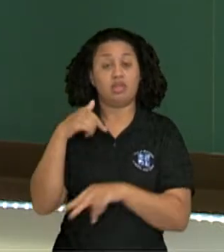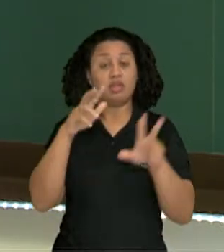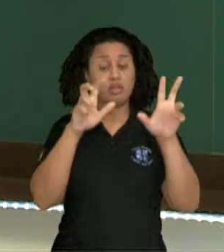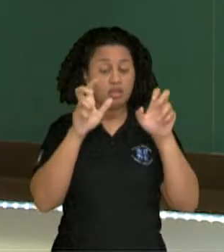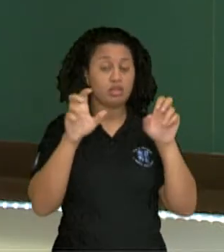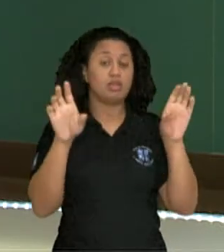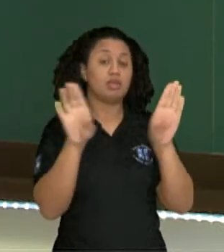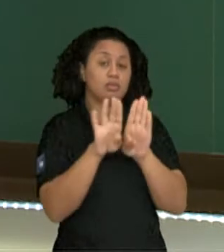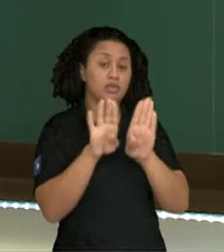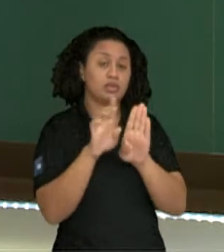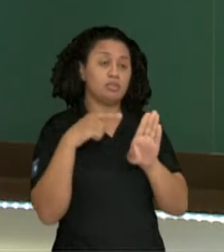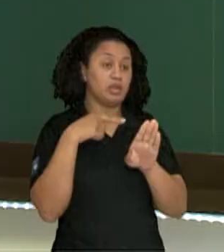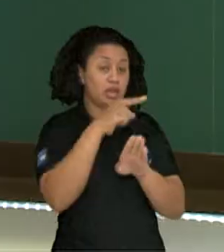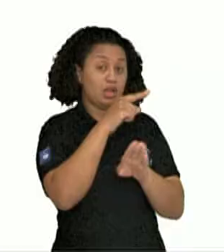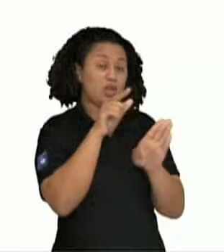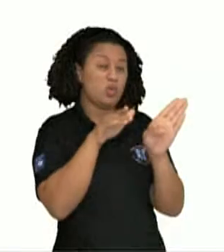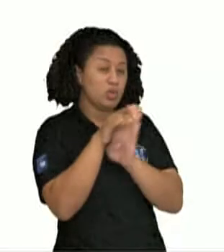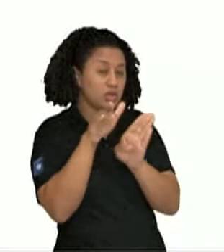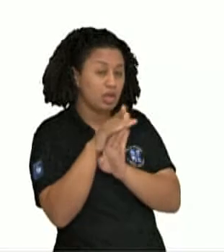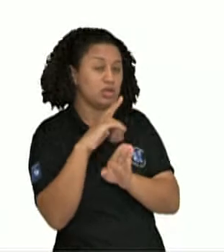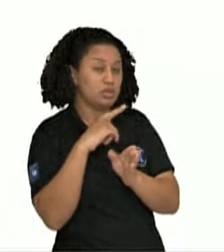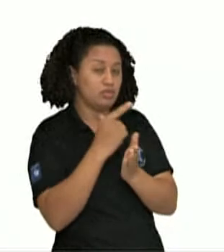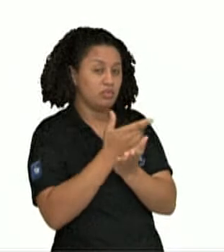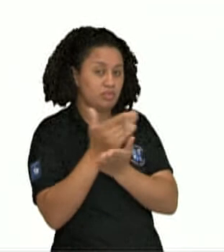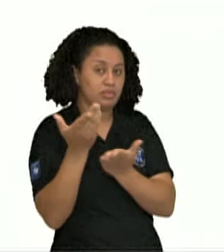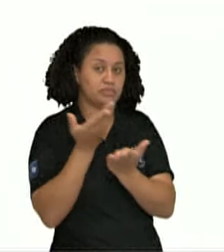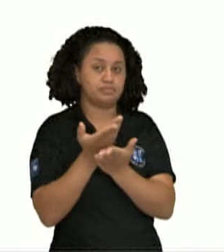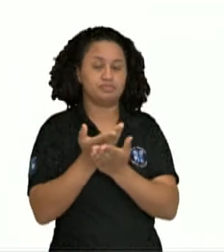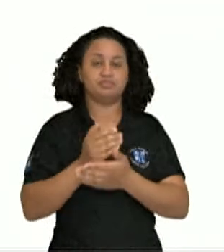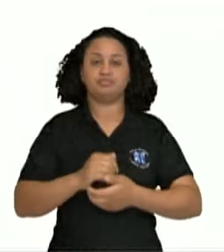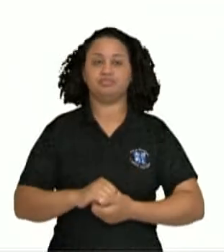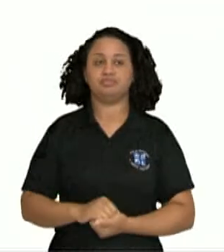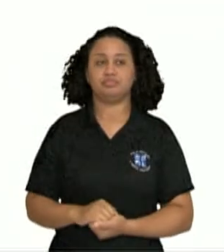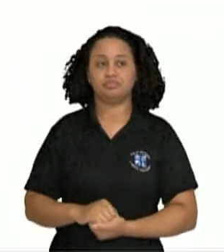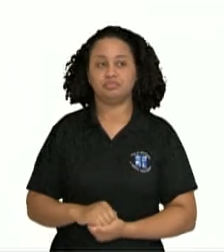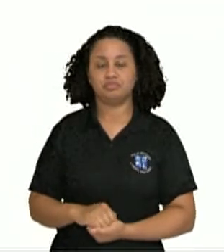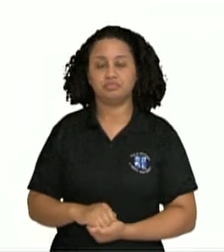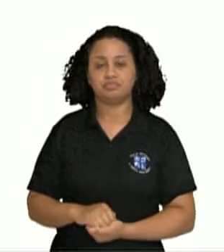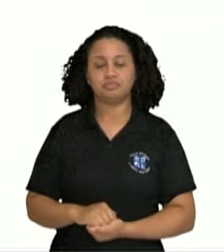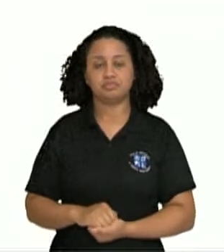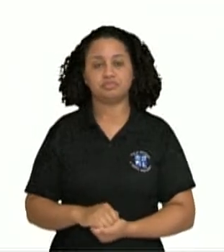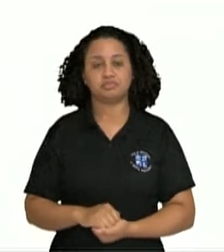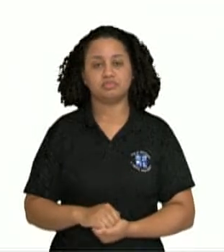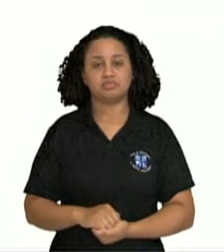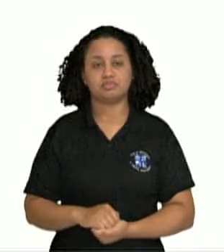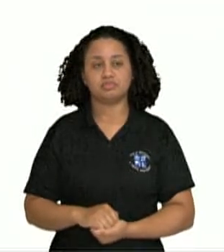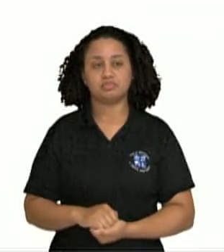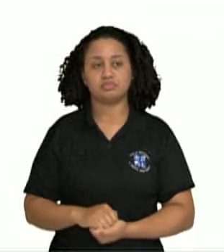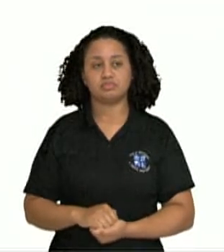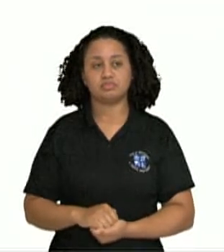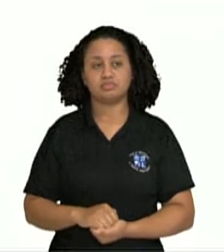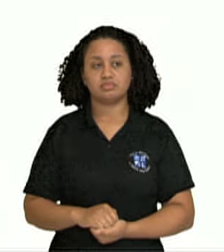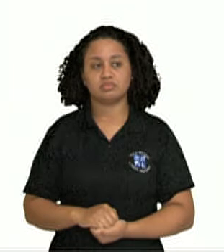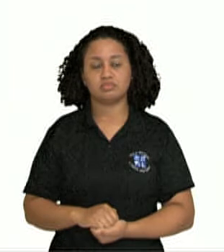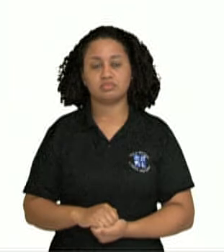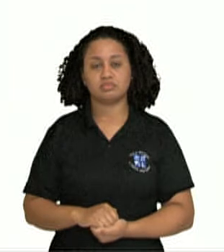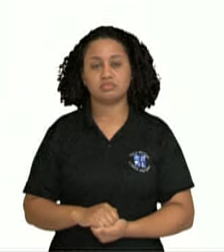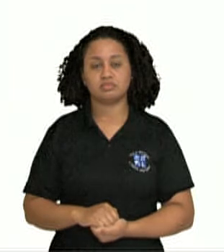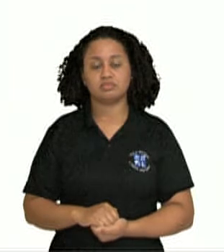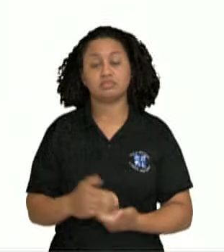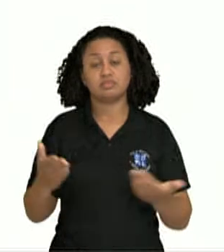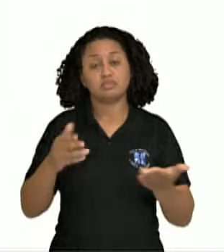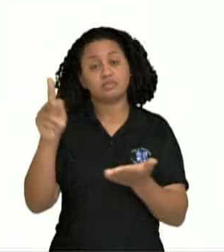que temos, daquele conselho. No te rindas, é o título, tá bien? No te rindas. No te